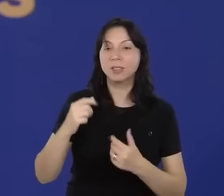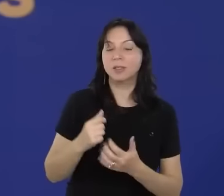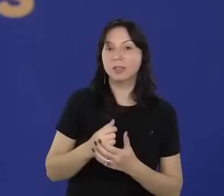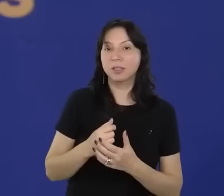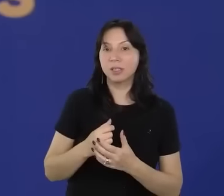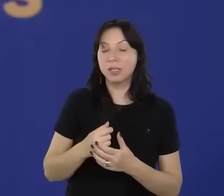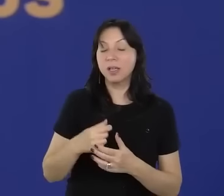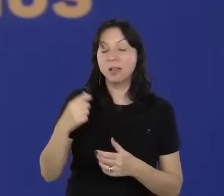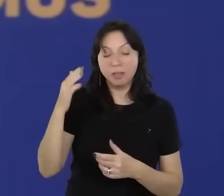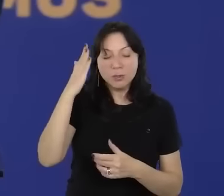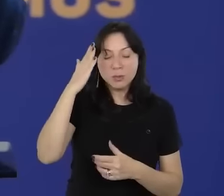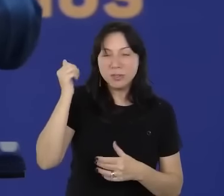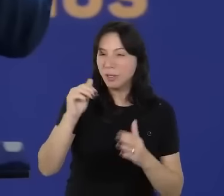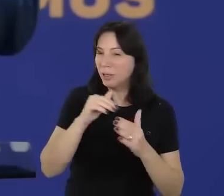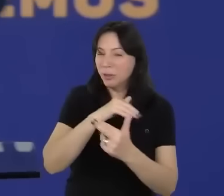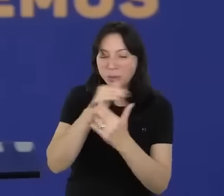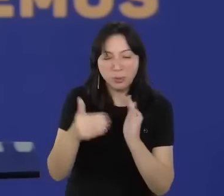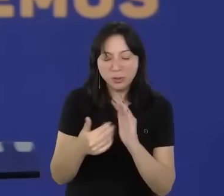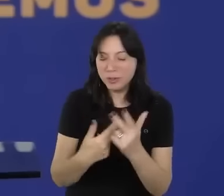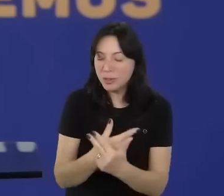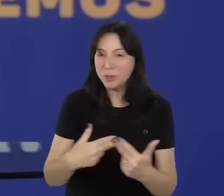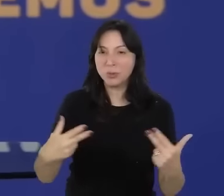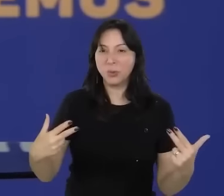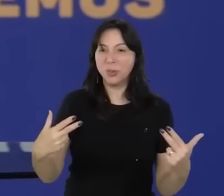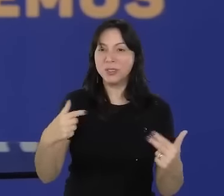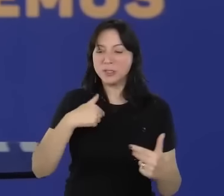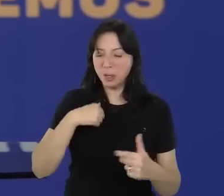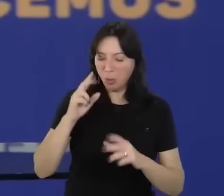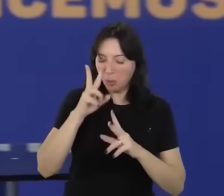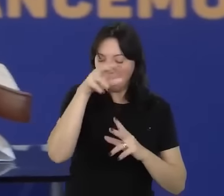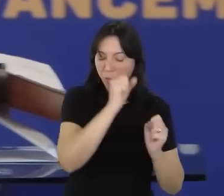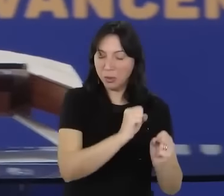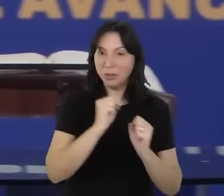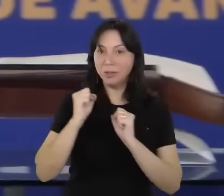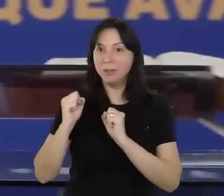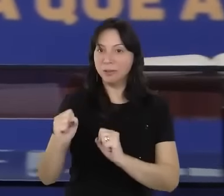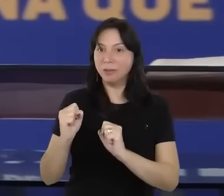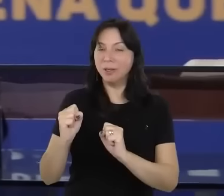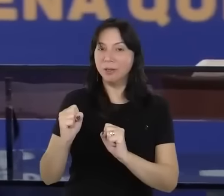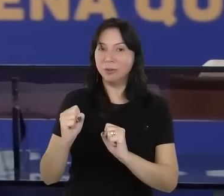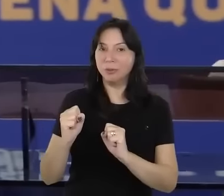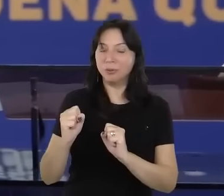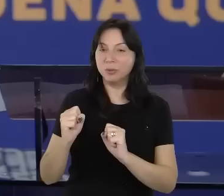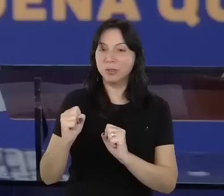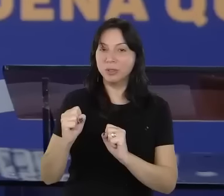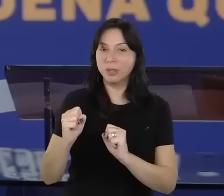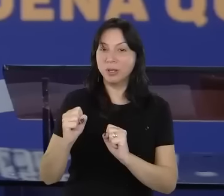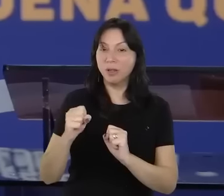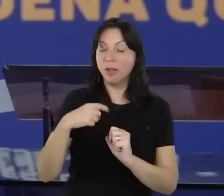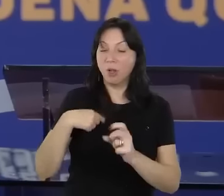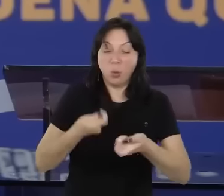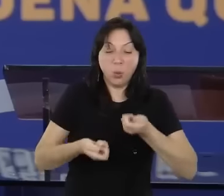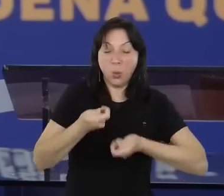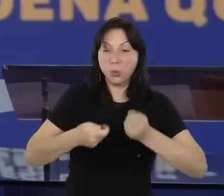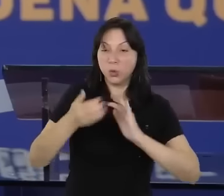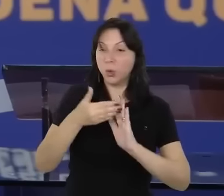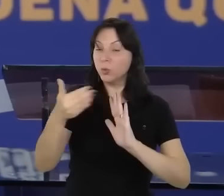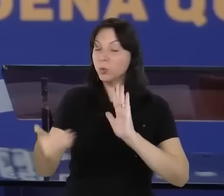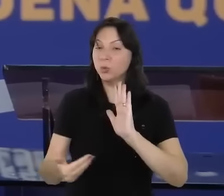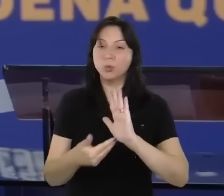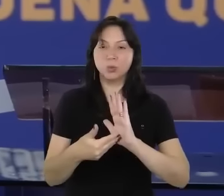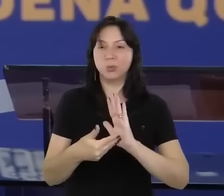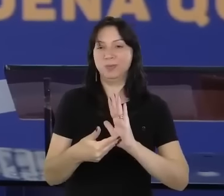ameaça você não tem condições de tirar o meu poder e eu subjulgar dos meus pés aquilo que está ameaçando a sua